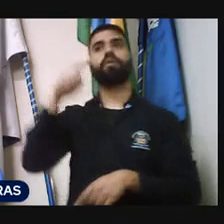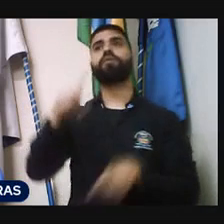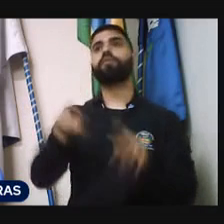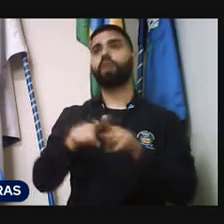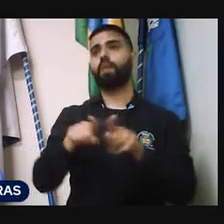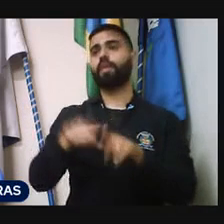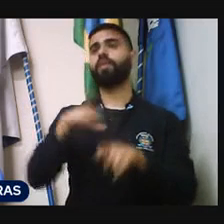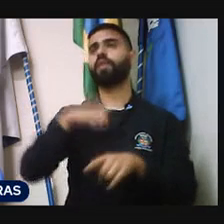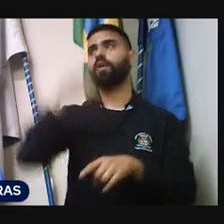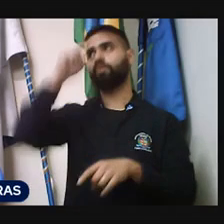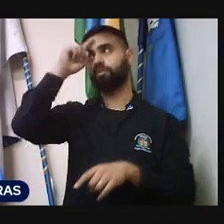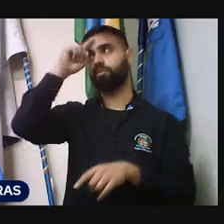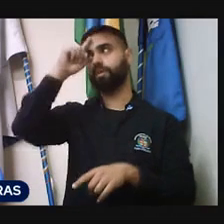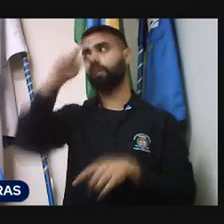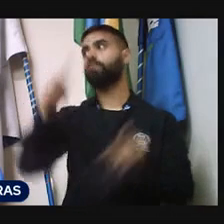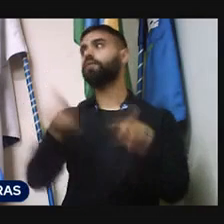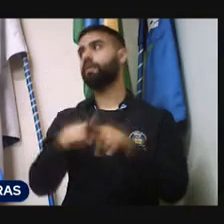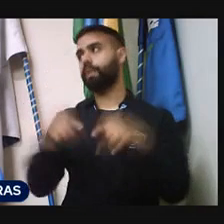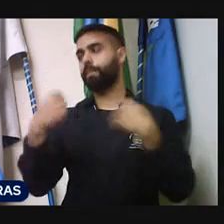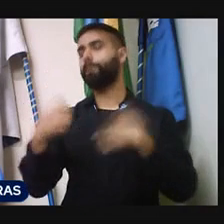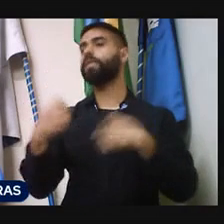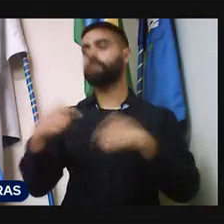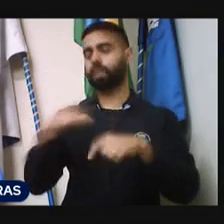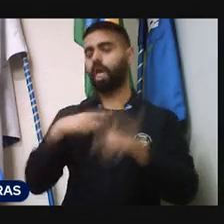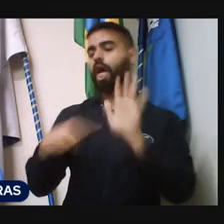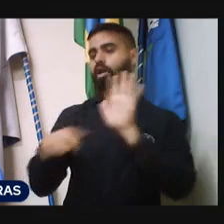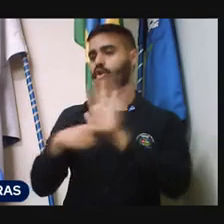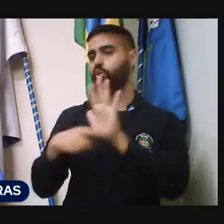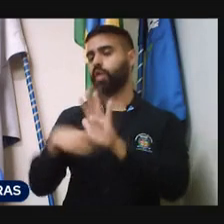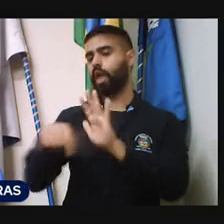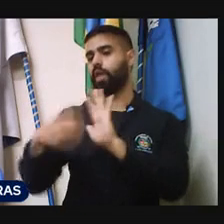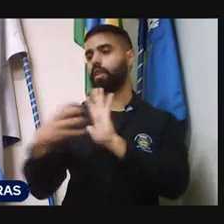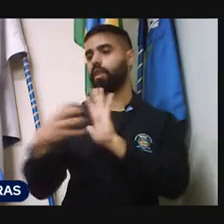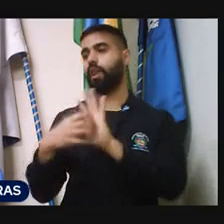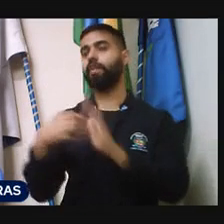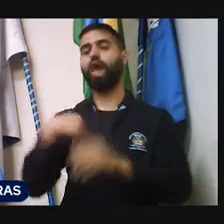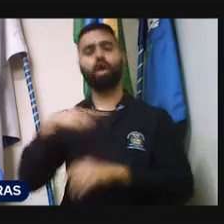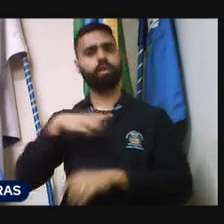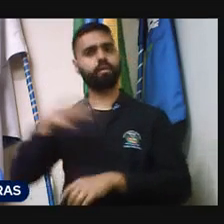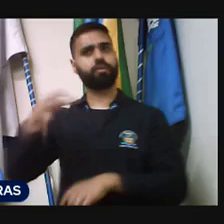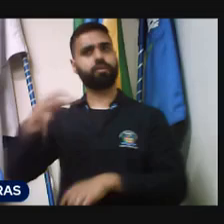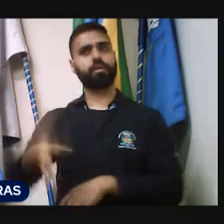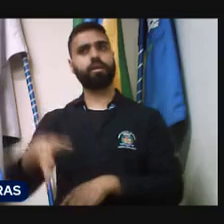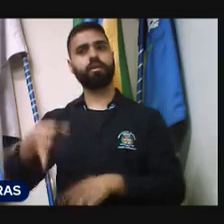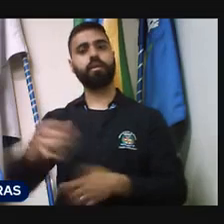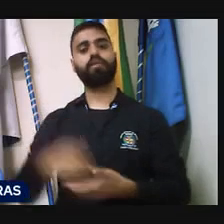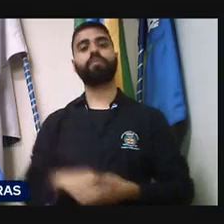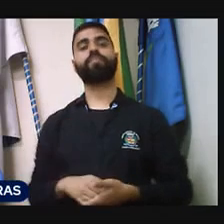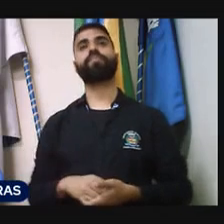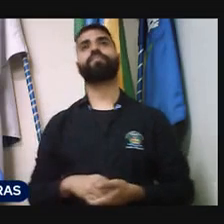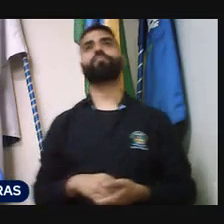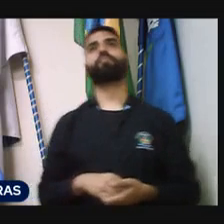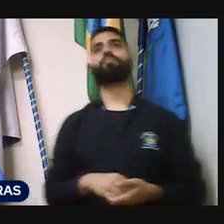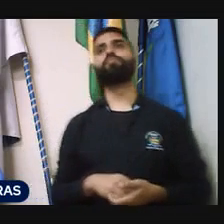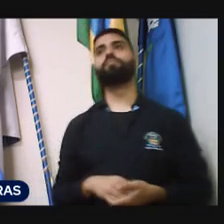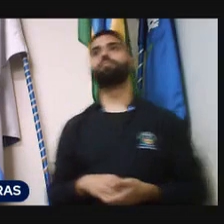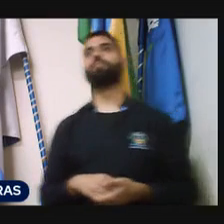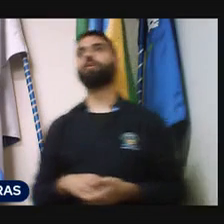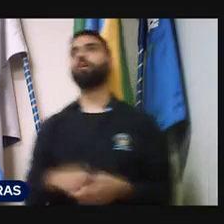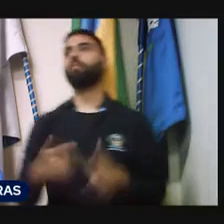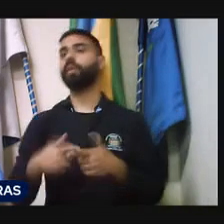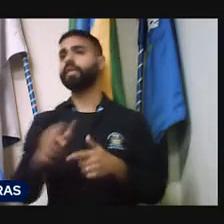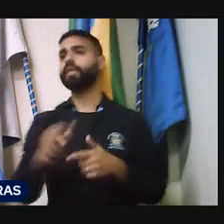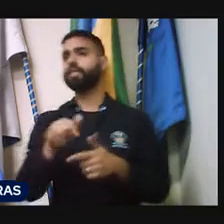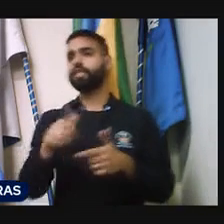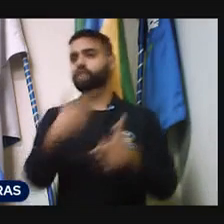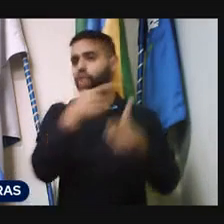um hospital e também precisa da Ajuda dessa casa e tem certeza e quando a gente dividir